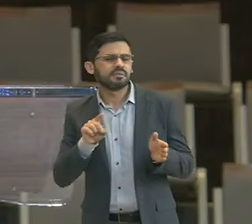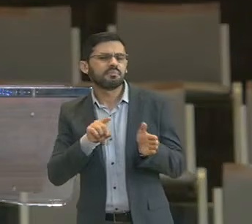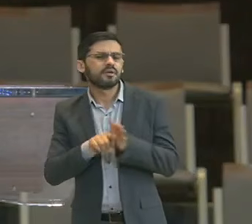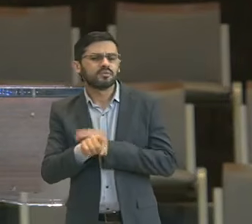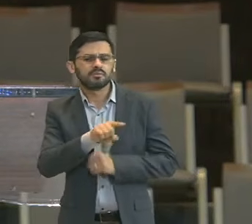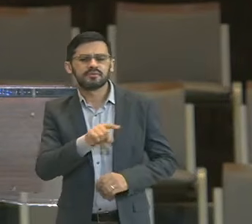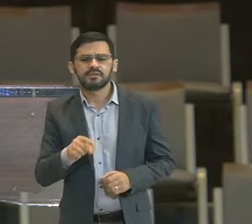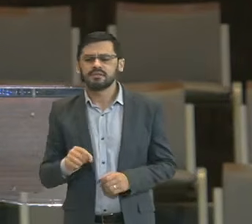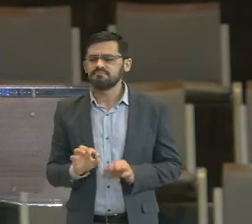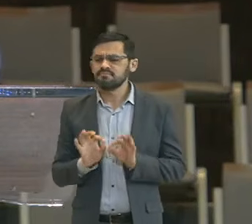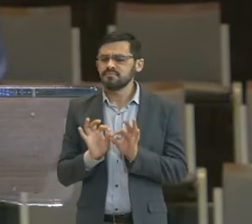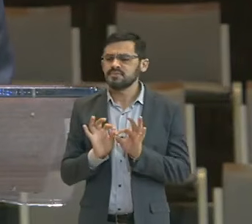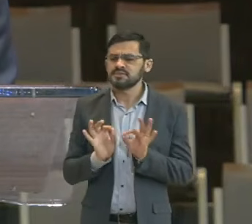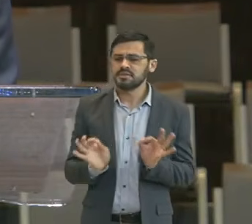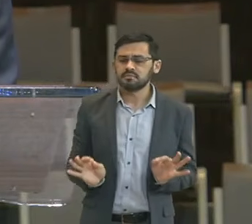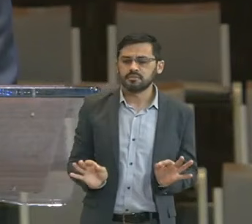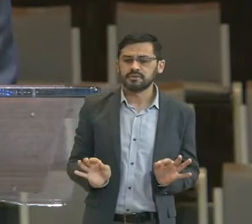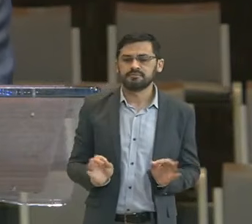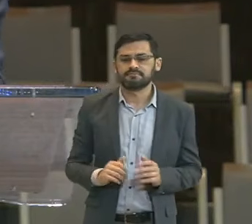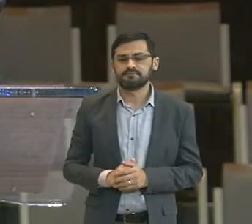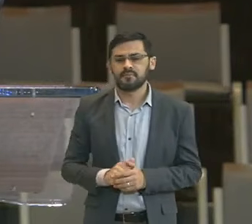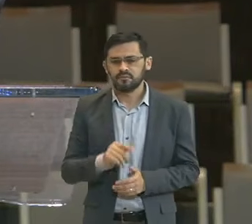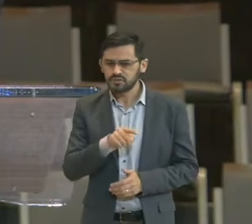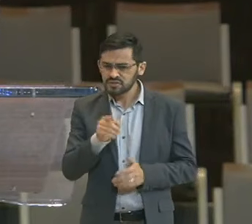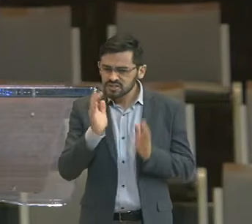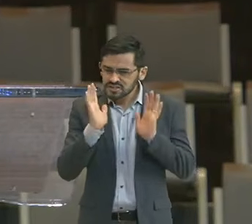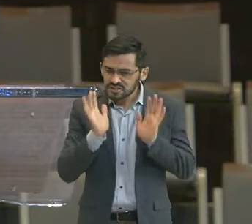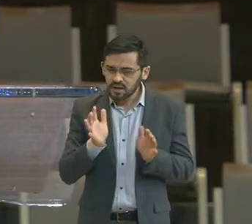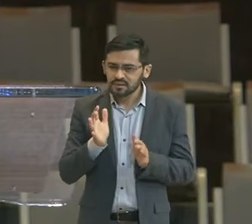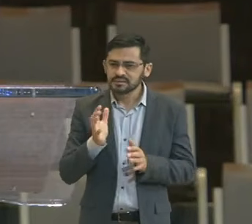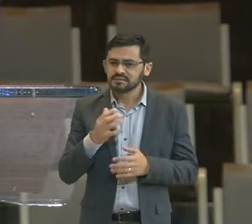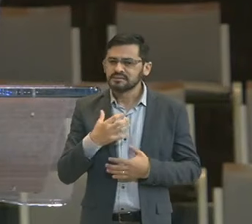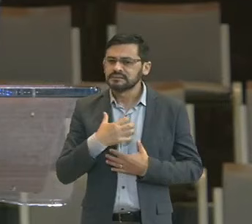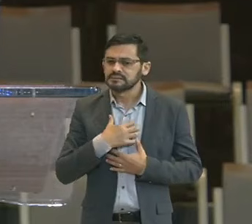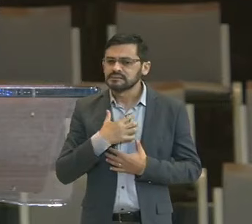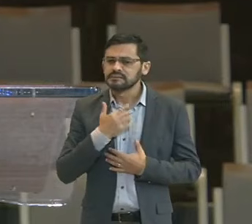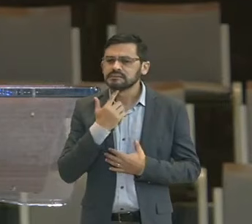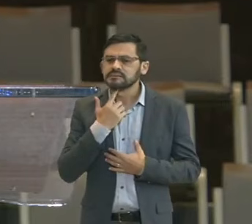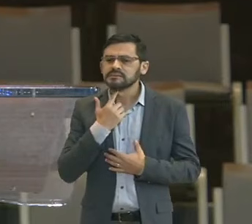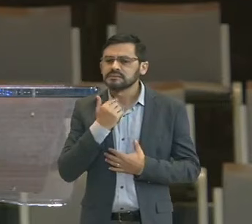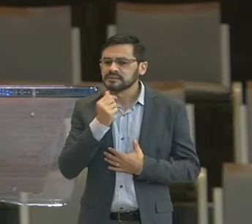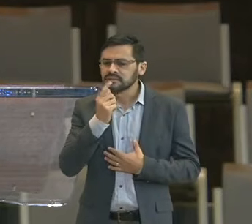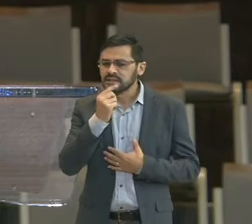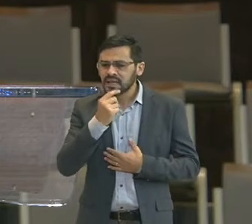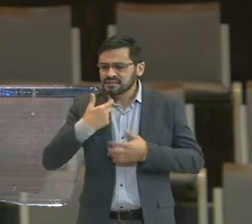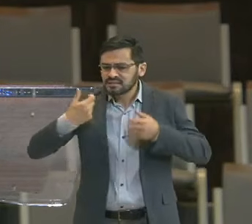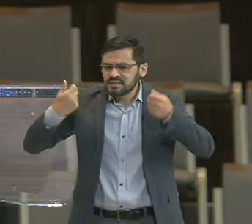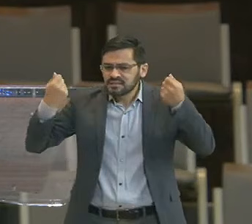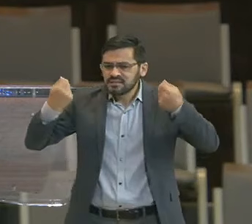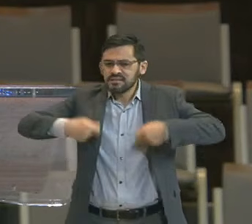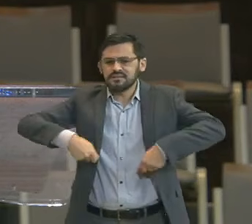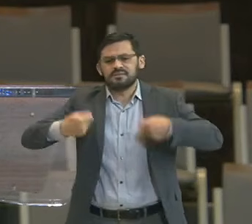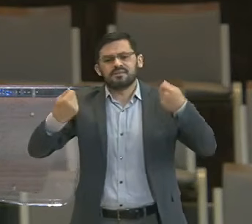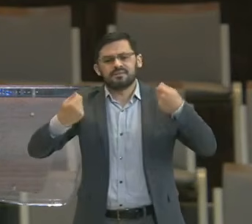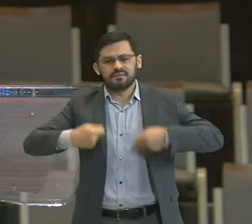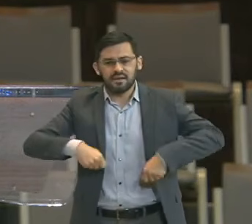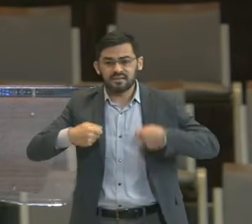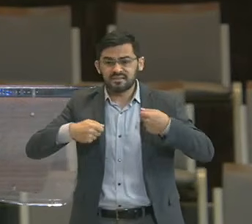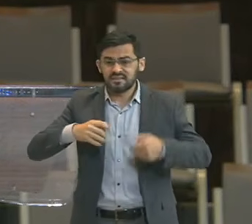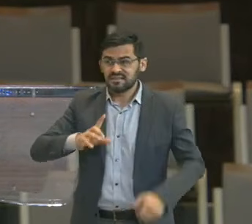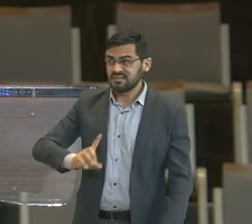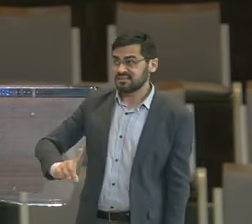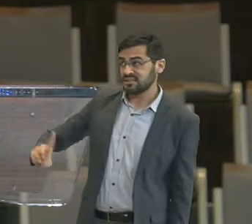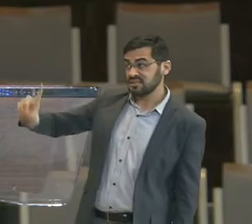muito simples, não é? Você já sentiu essa sede, essa necessidade de que